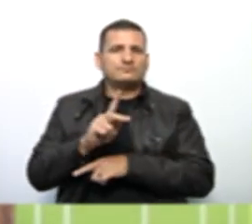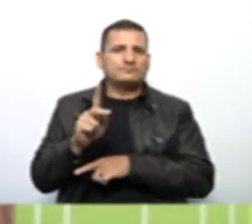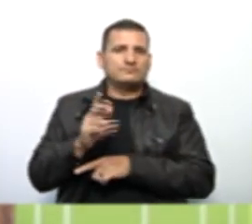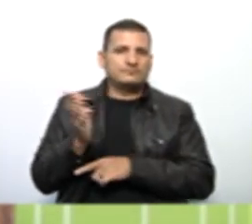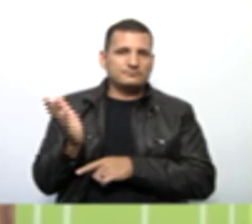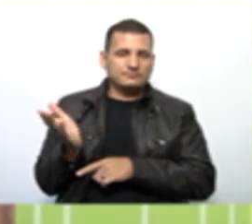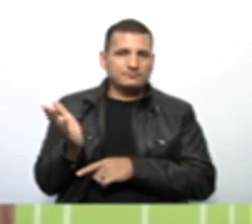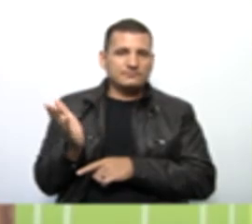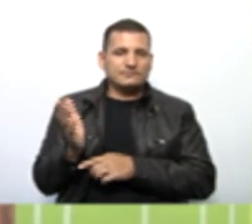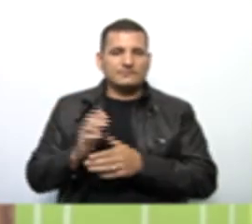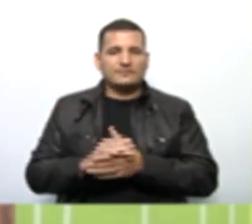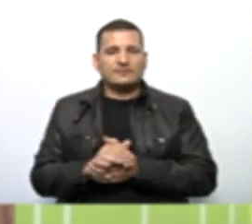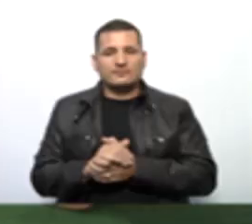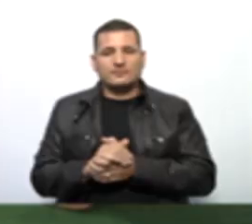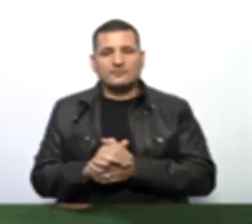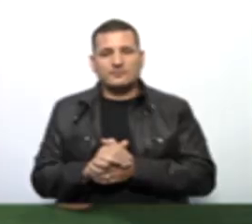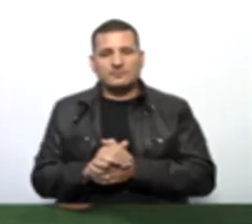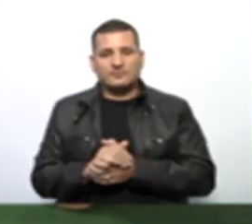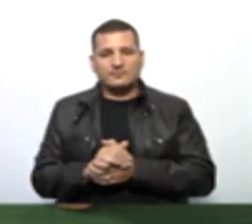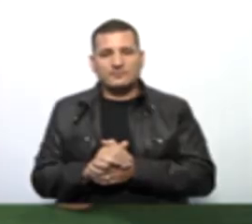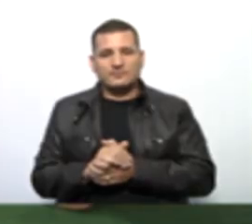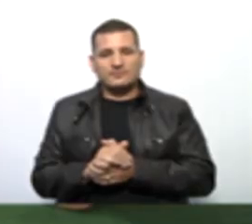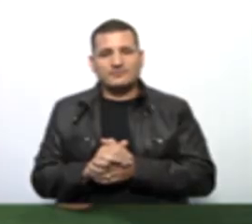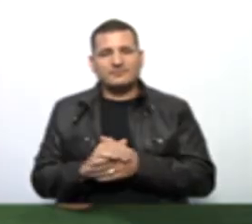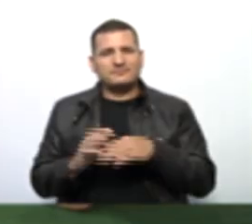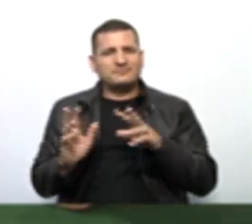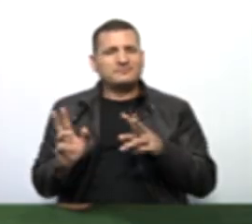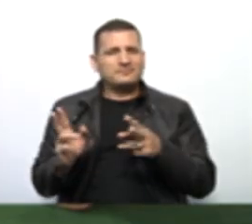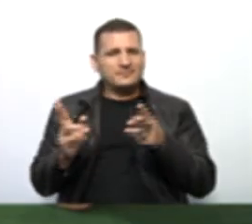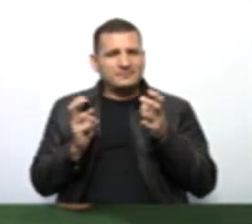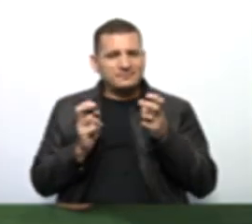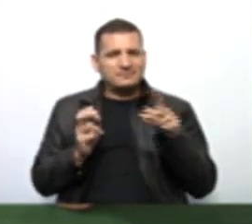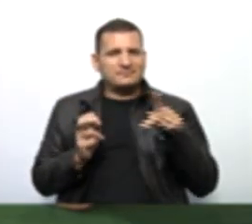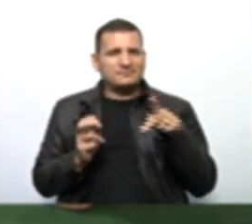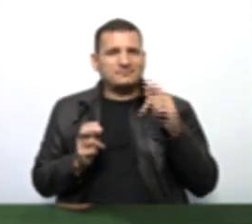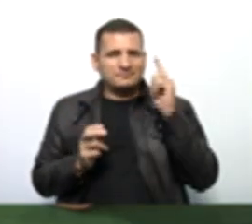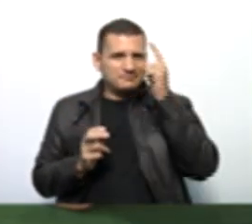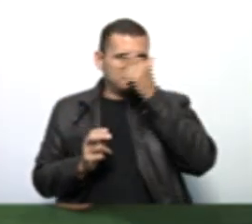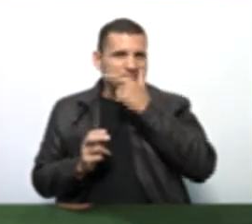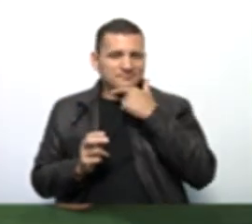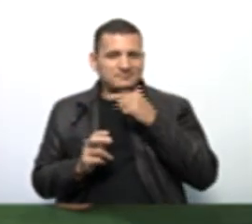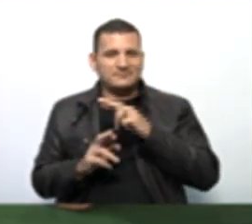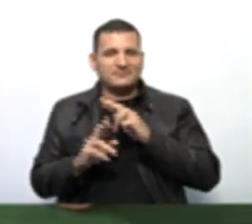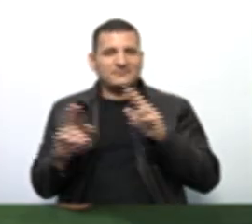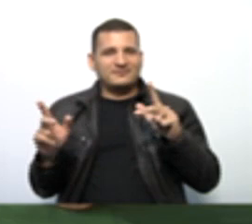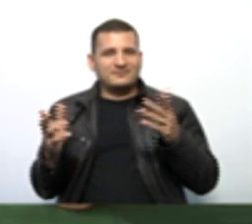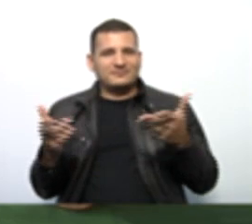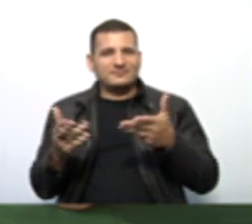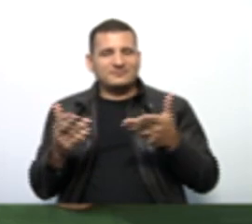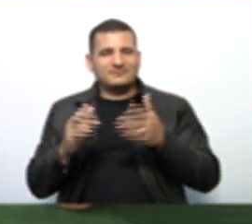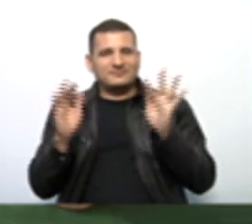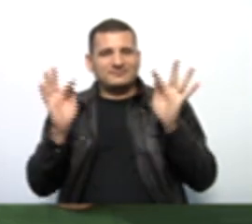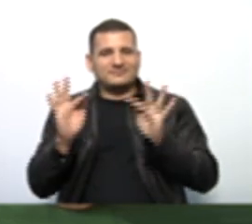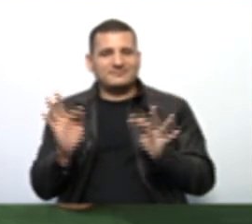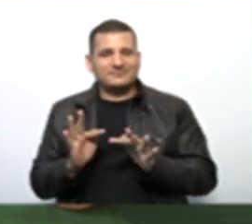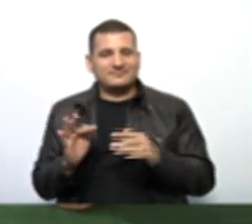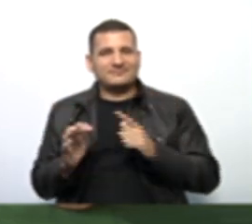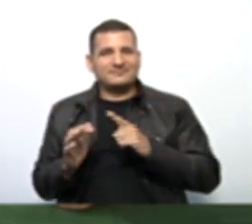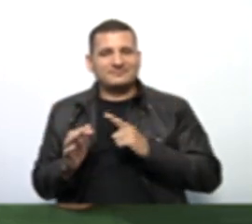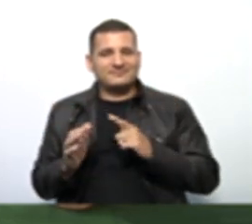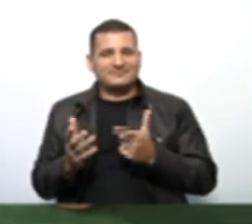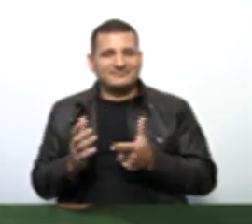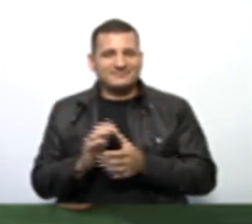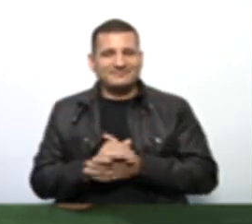saulo aqui hoje nessa sala estava se perceber que saltar diferente eu estou mais feliz né comentou